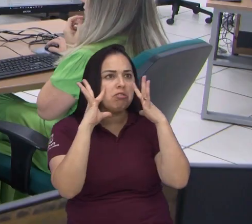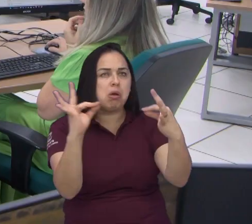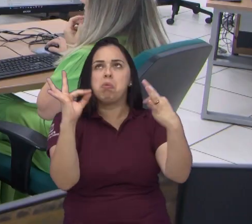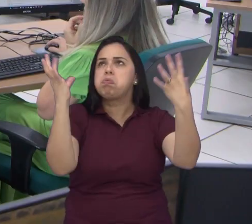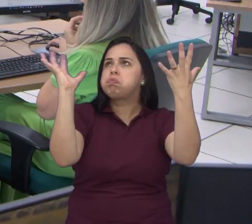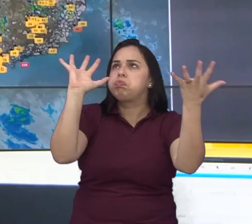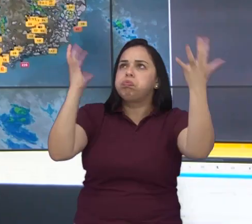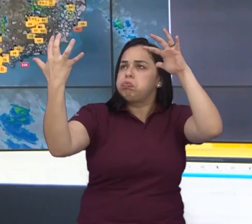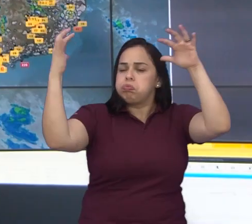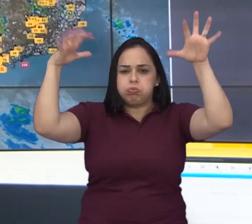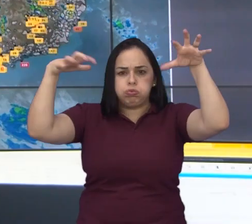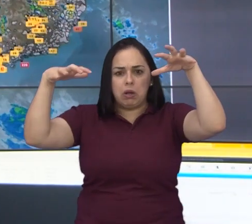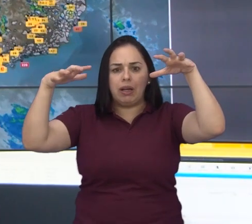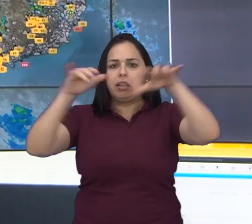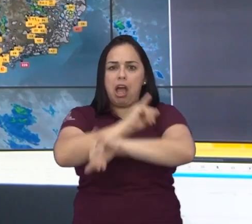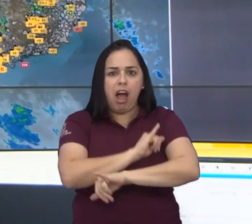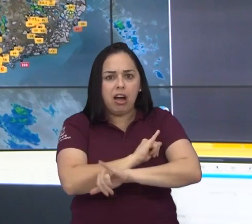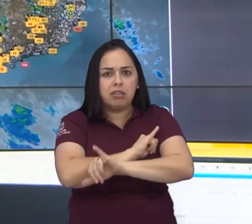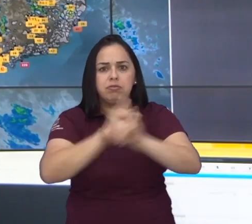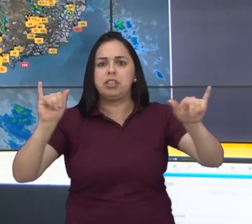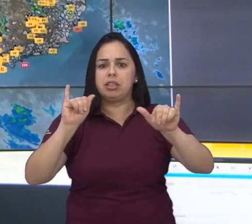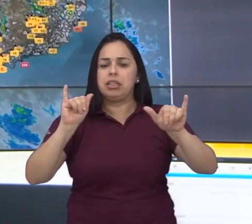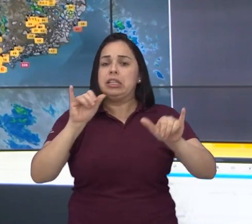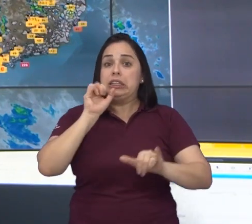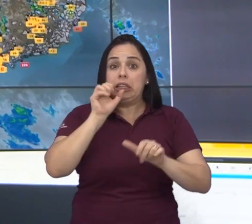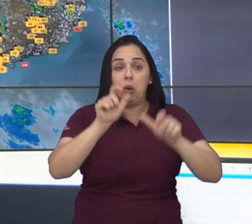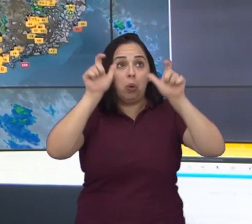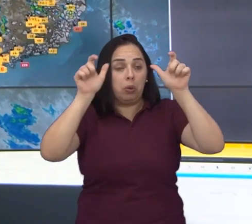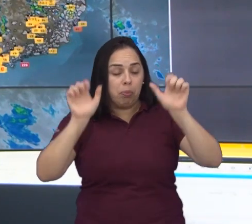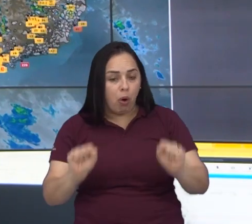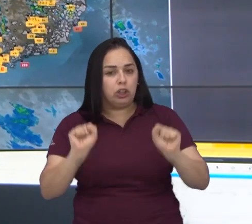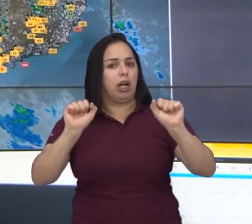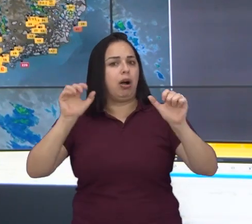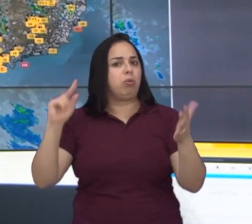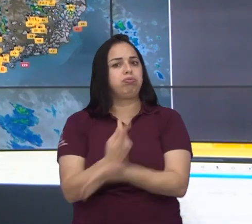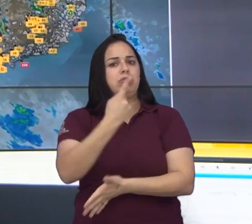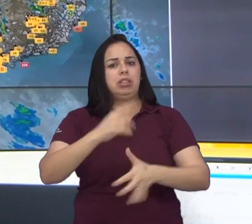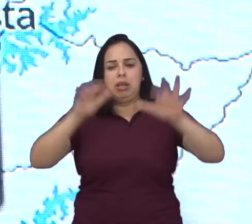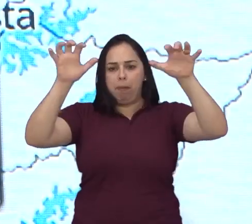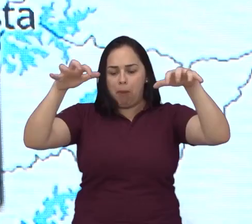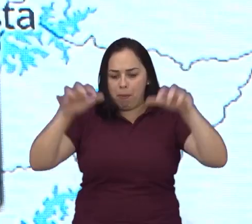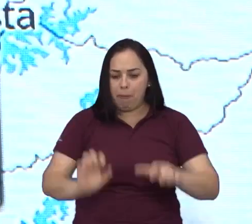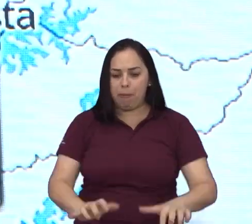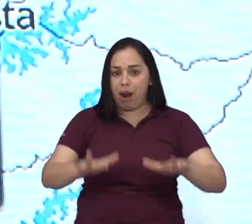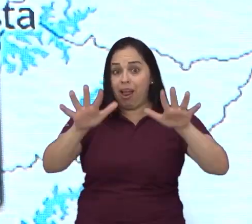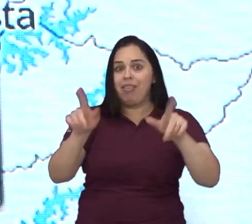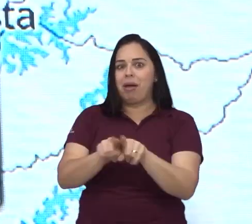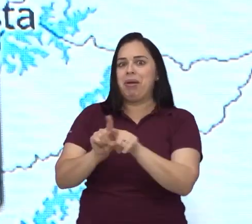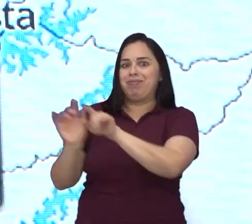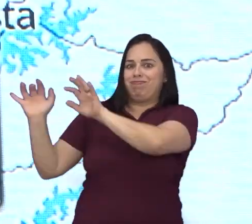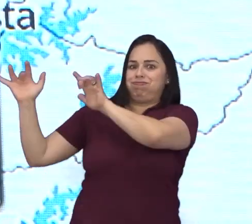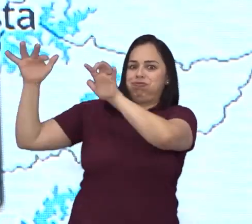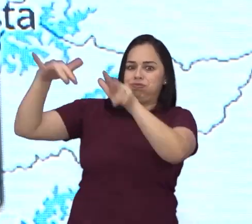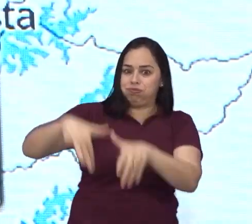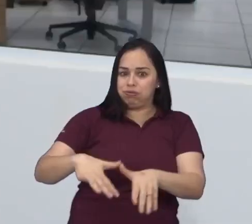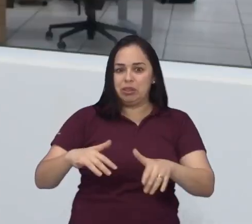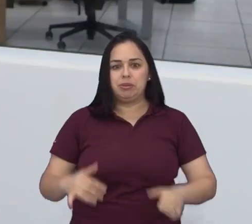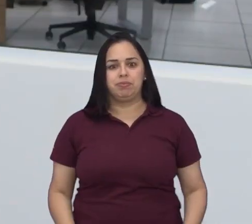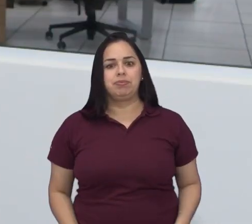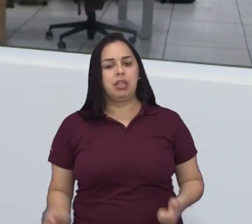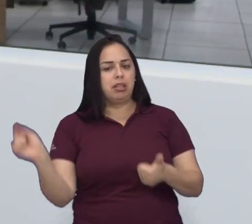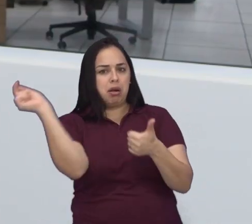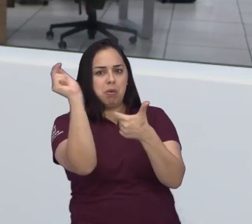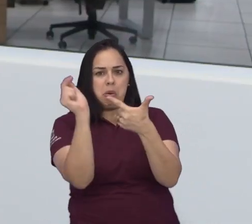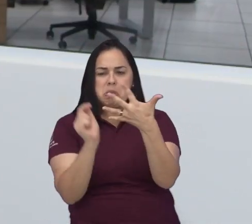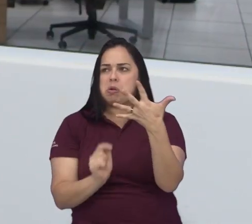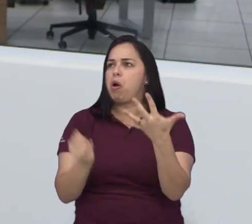Desastres Naturais, que saem os boletins que indicam risco de alagamentos e deslizamentos de terra. há uma